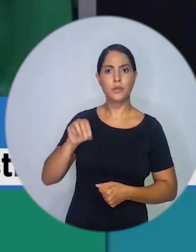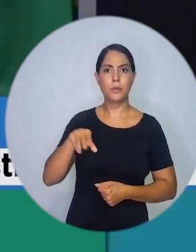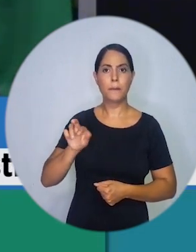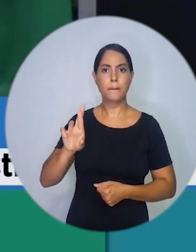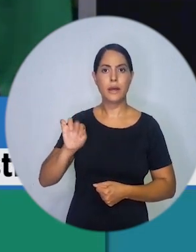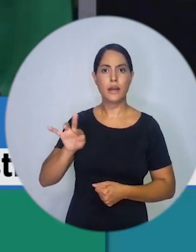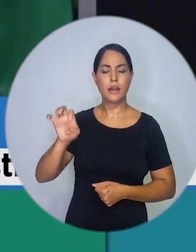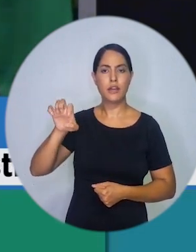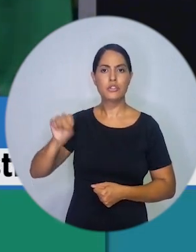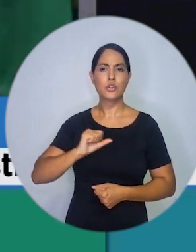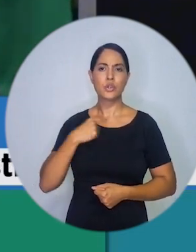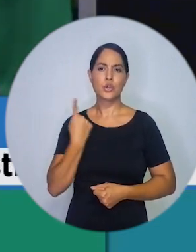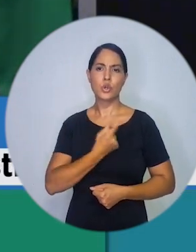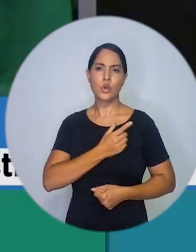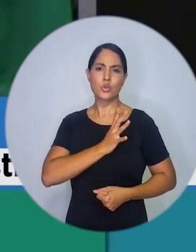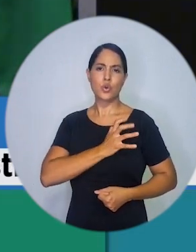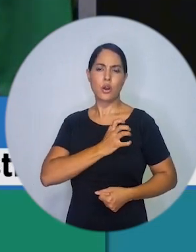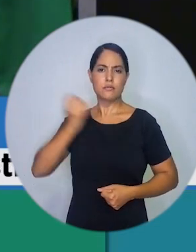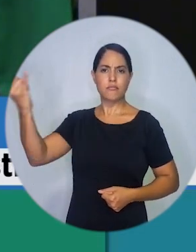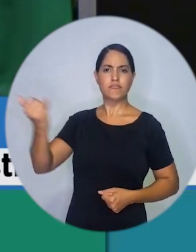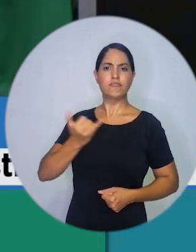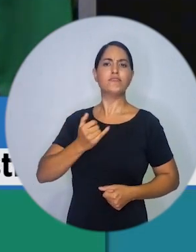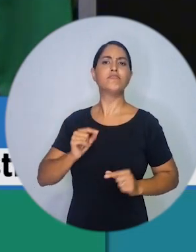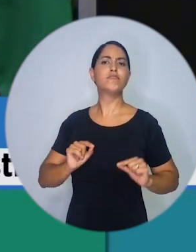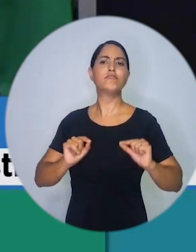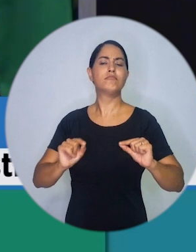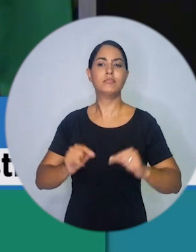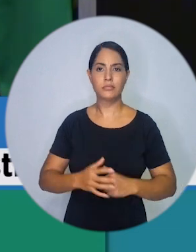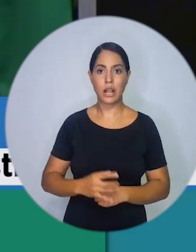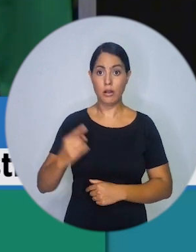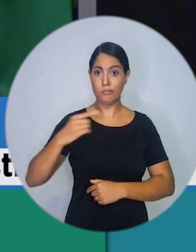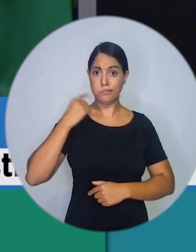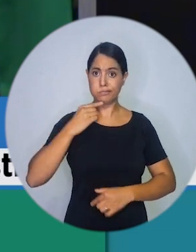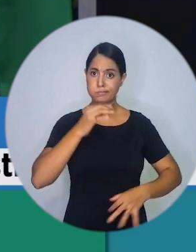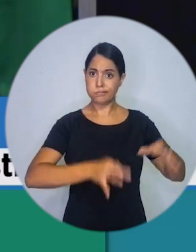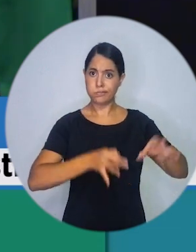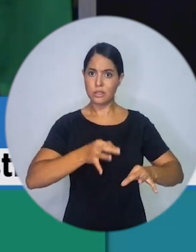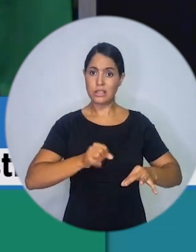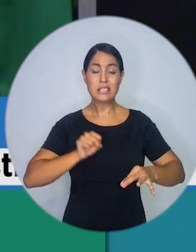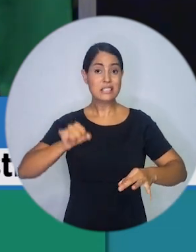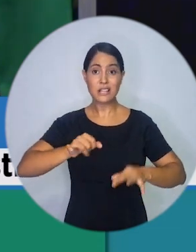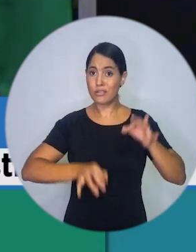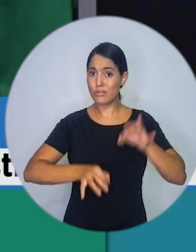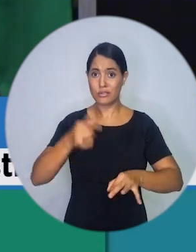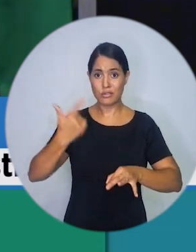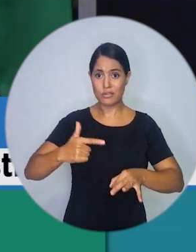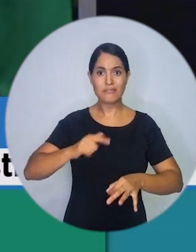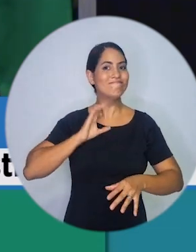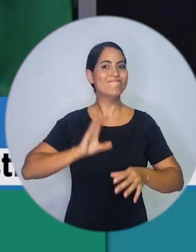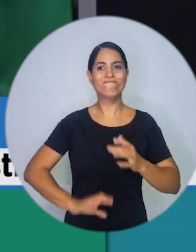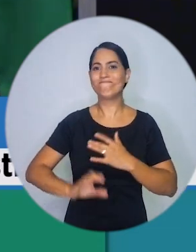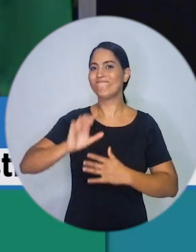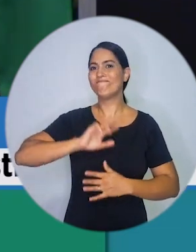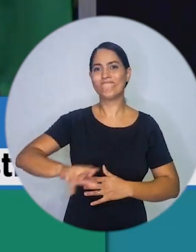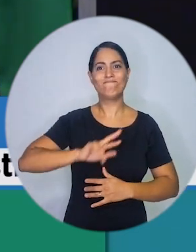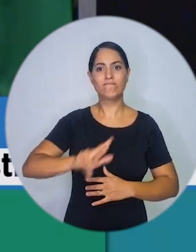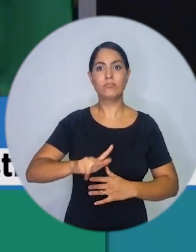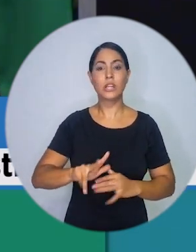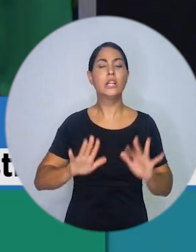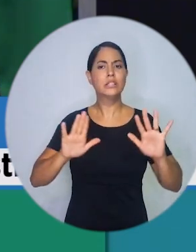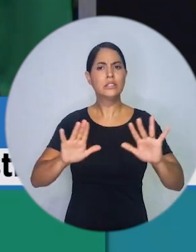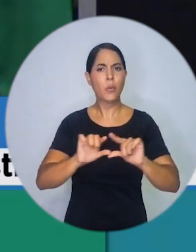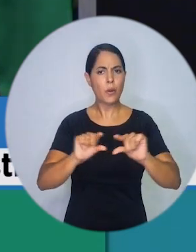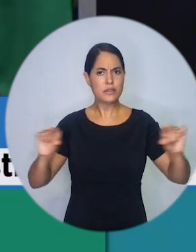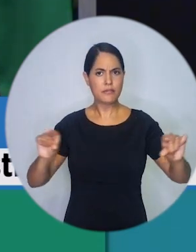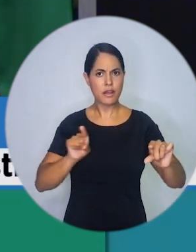que ressoa em nossos corações: sem advocacia não há justiça. E sem justiça não há cidadania. Esta frase